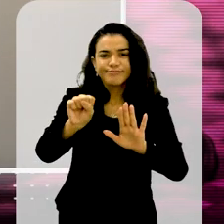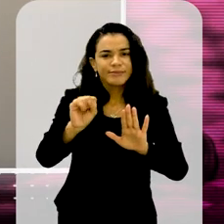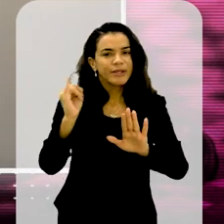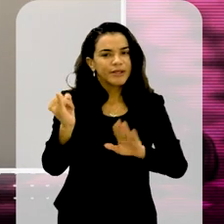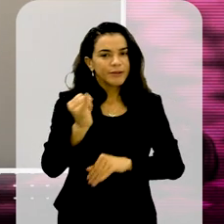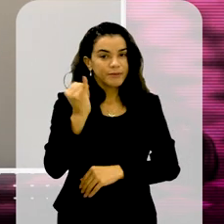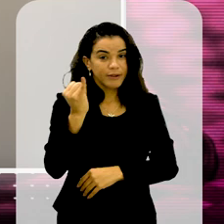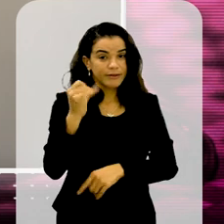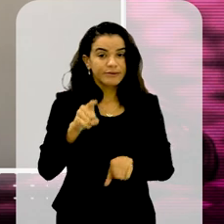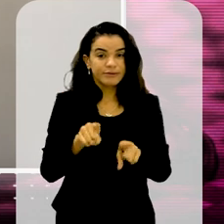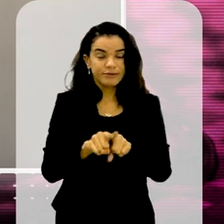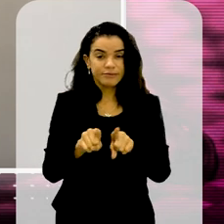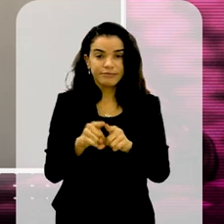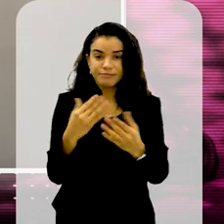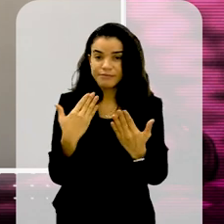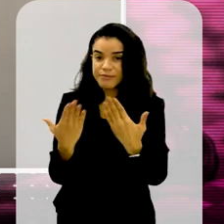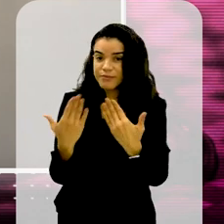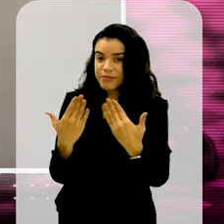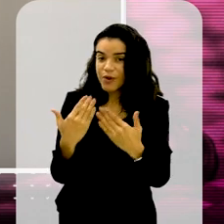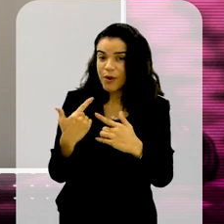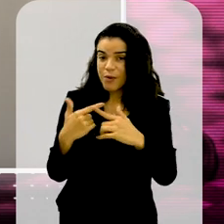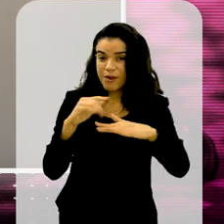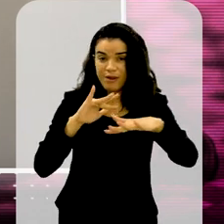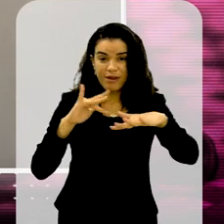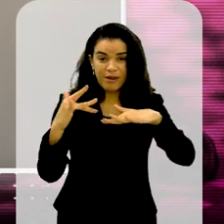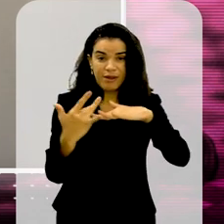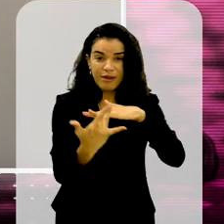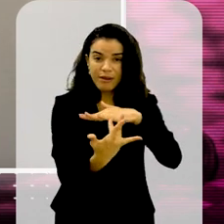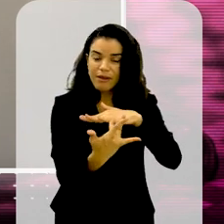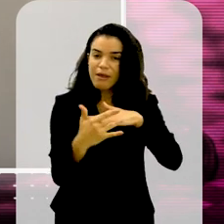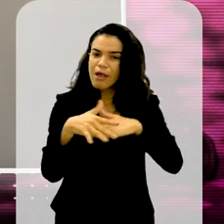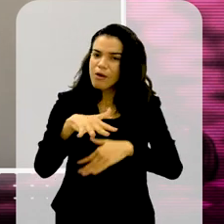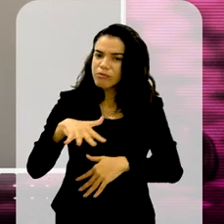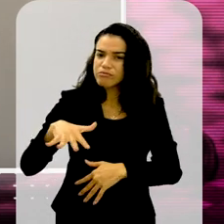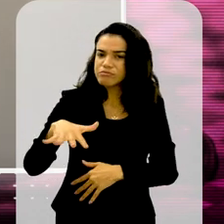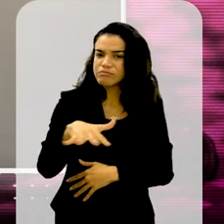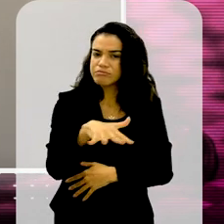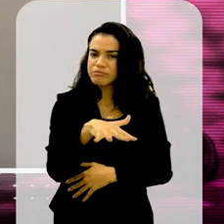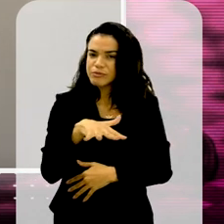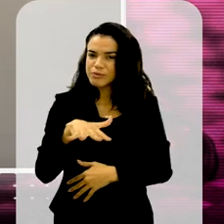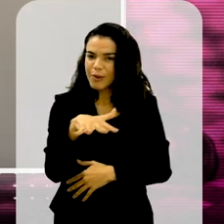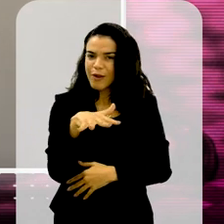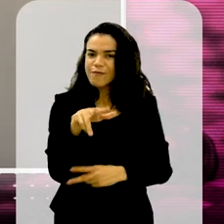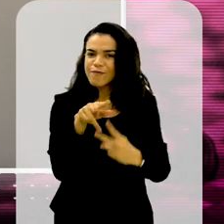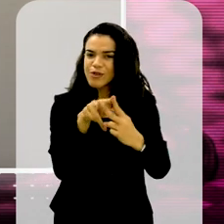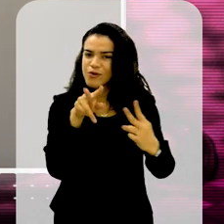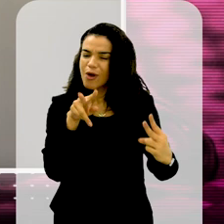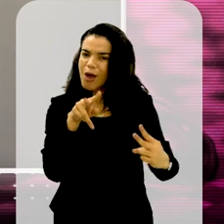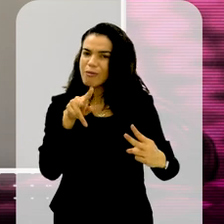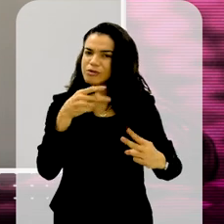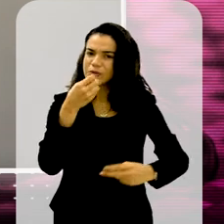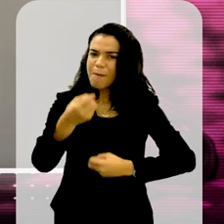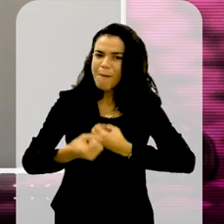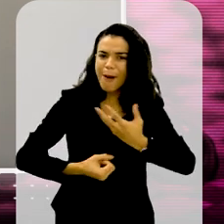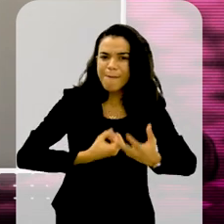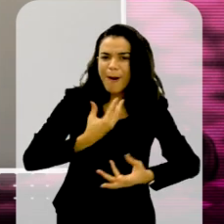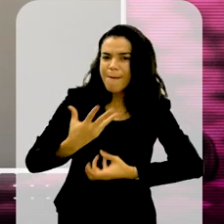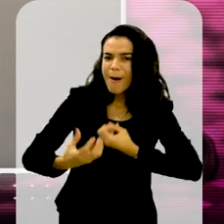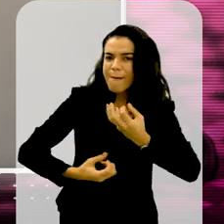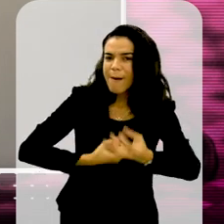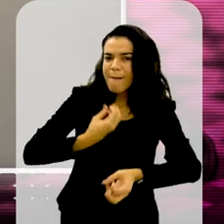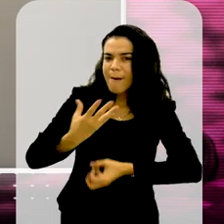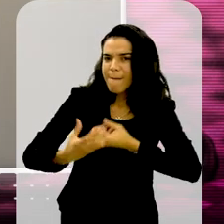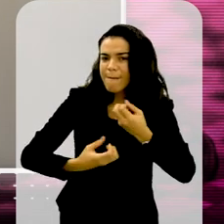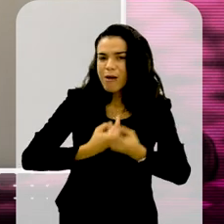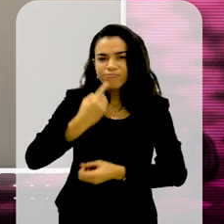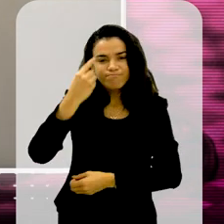importante para a gente conversar, porque rede social é um espaço para a gente expor, né, o que